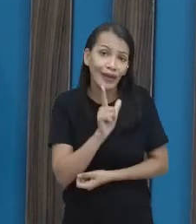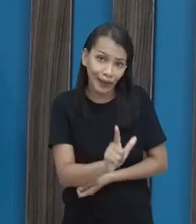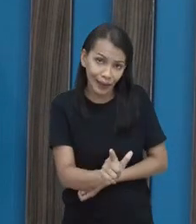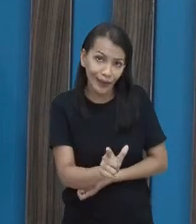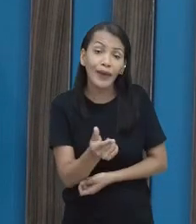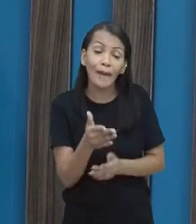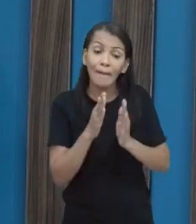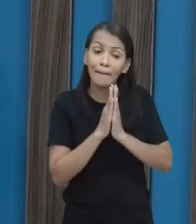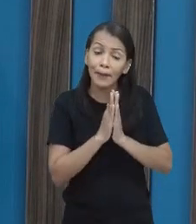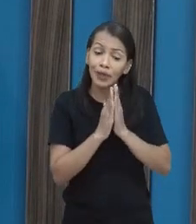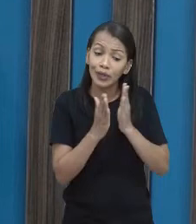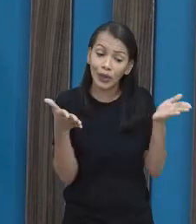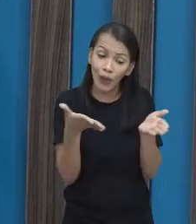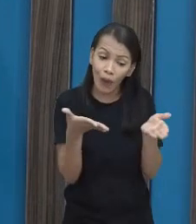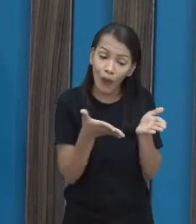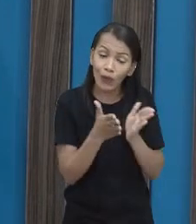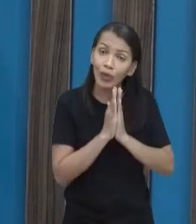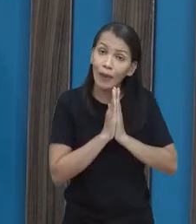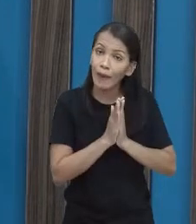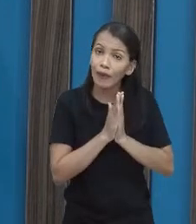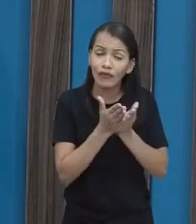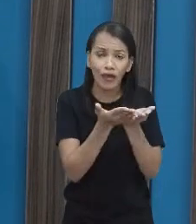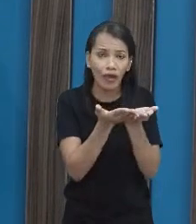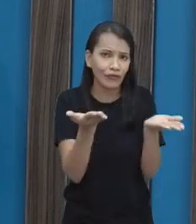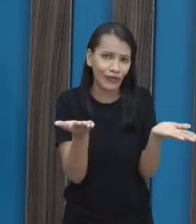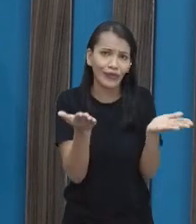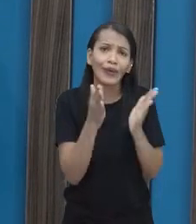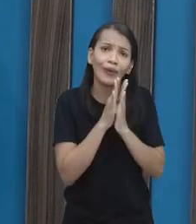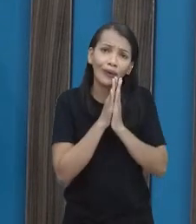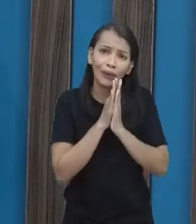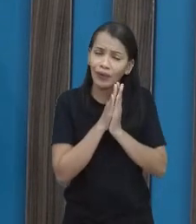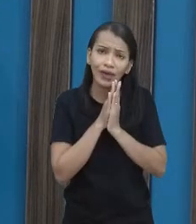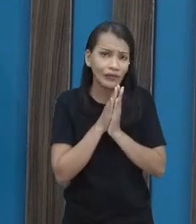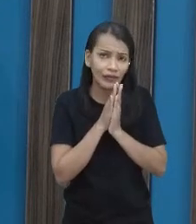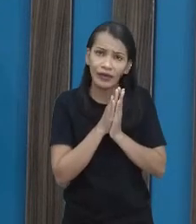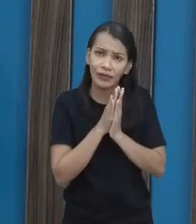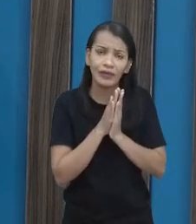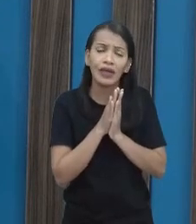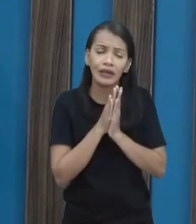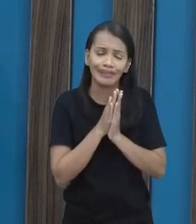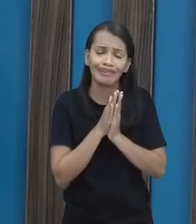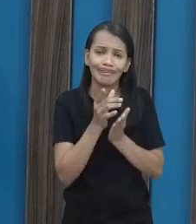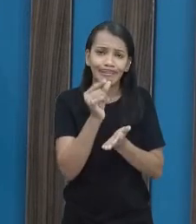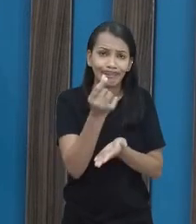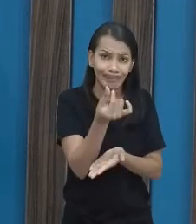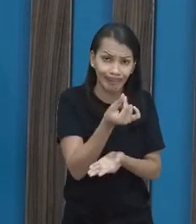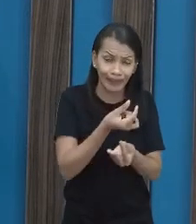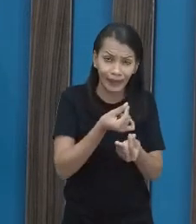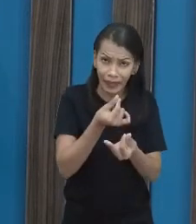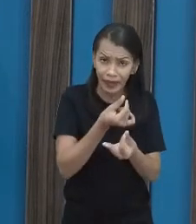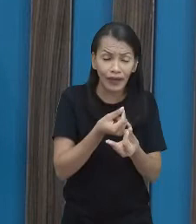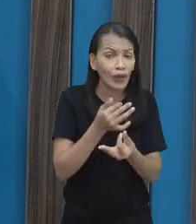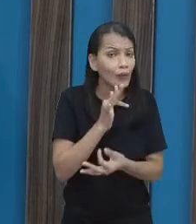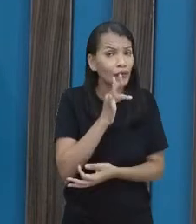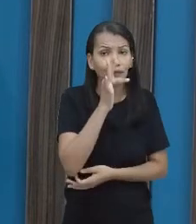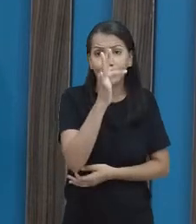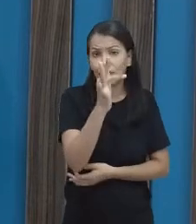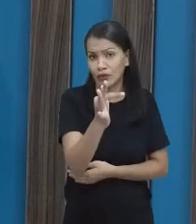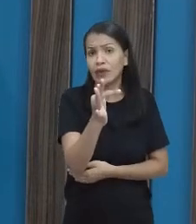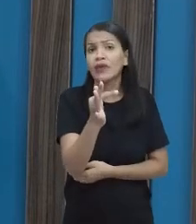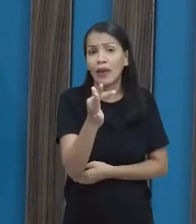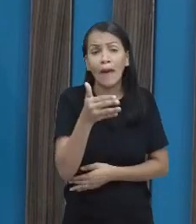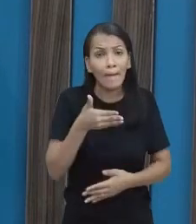pedido hoje, vai ser uma forma de pedido, deixa essa questão de remuneração para um futuro, o futuro